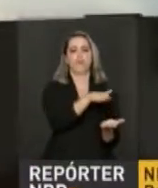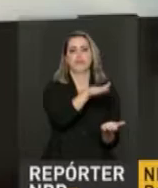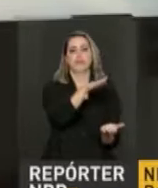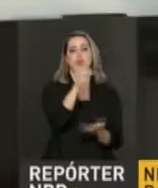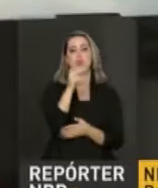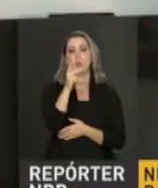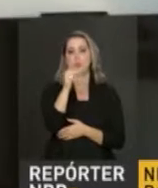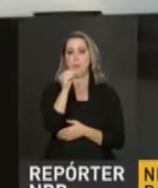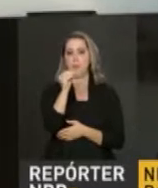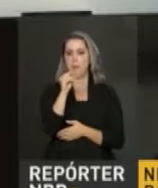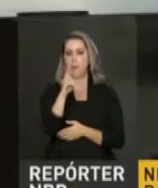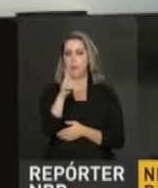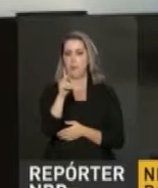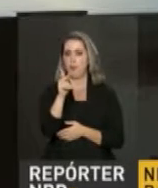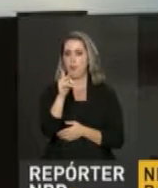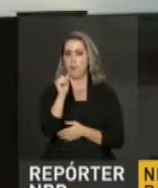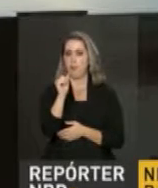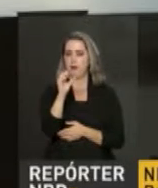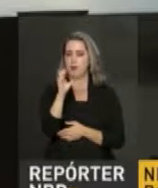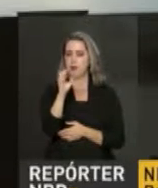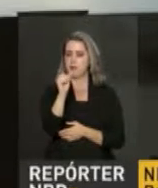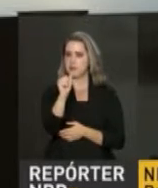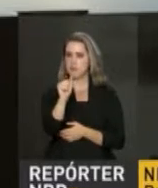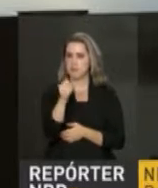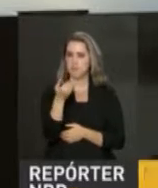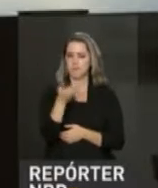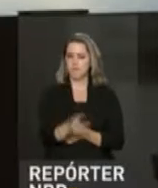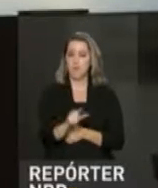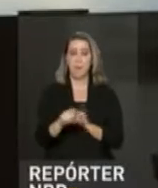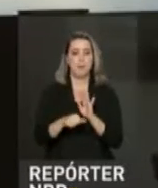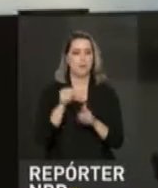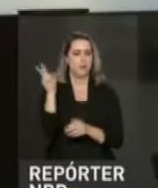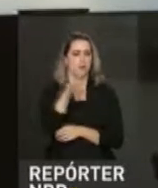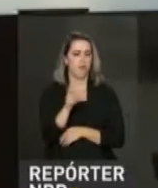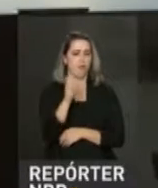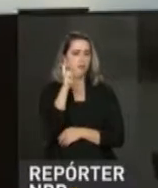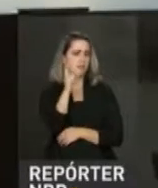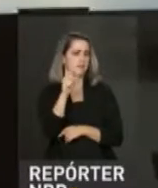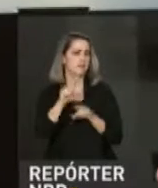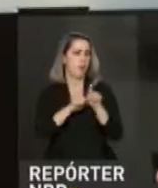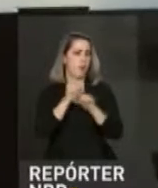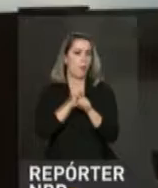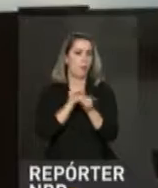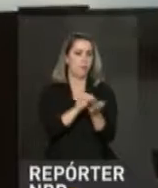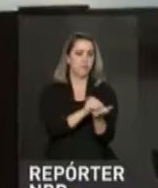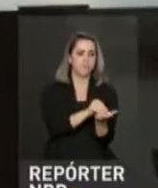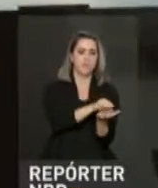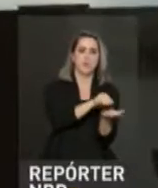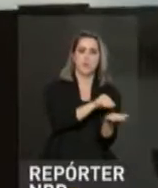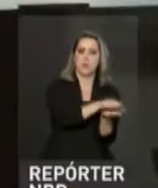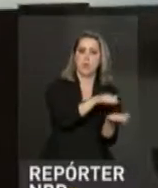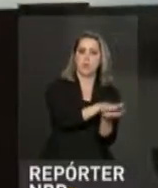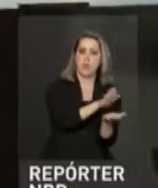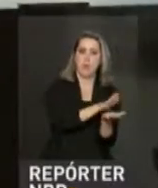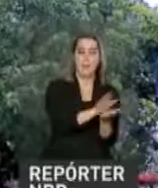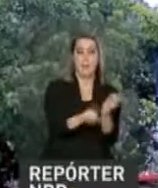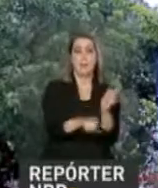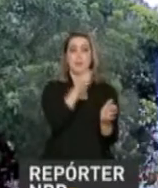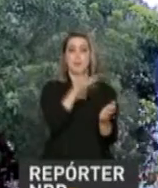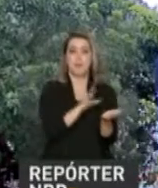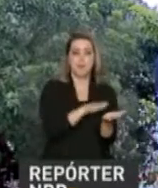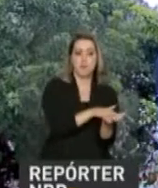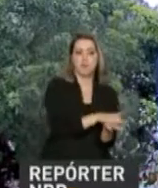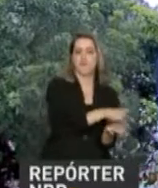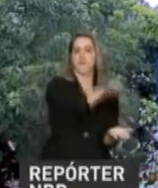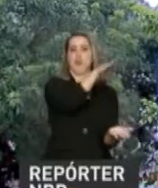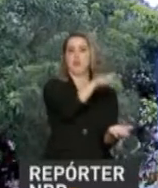reflete nos depósitos. Pela primeira vez em 5 meses, os brasileiros colocaram mais dinheiro do que sacaram na poupança. Em